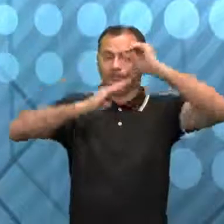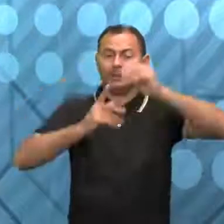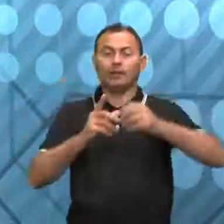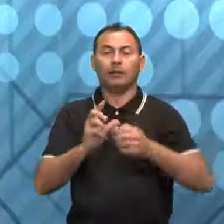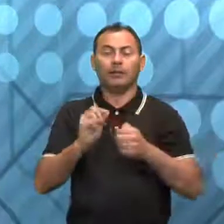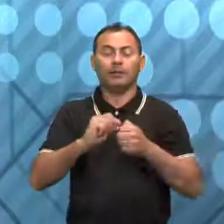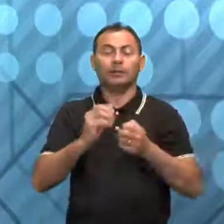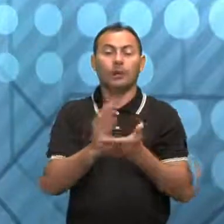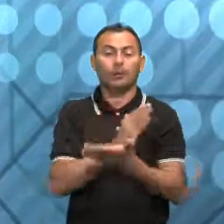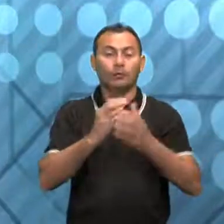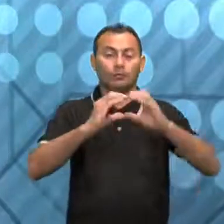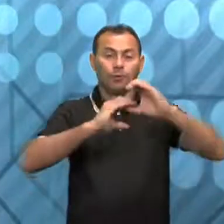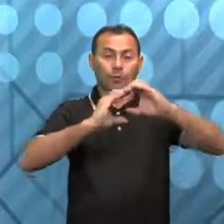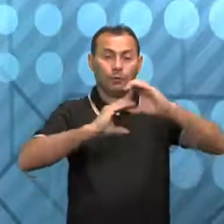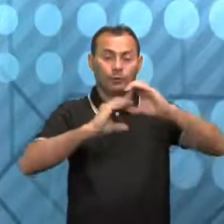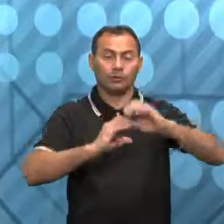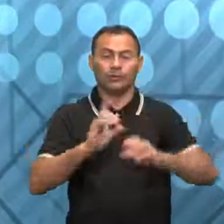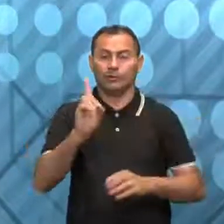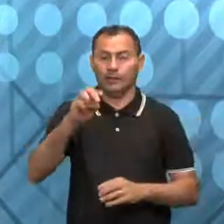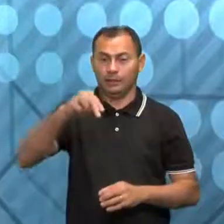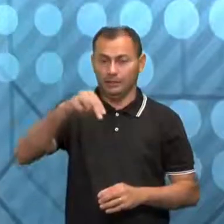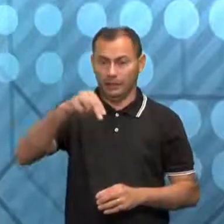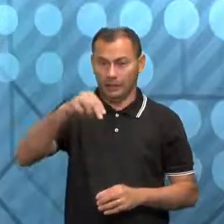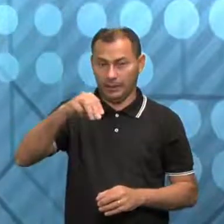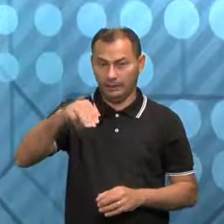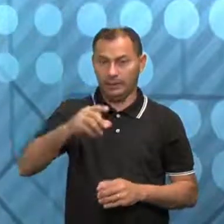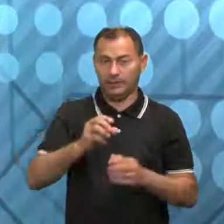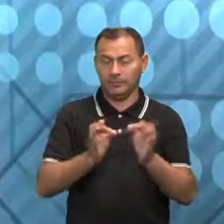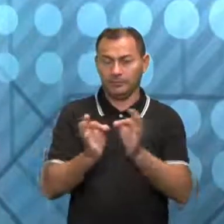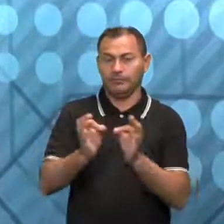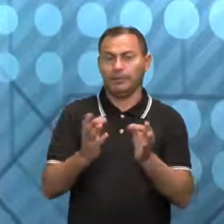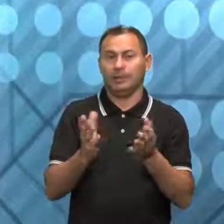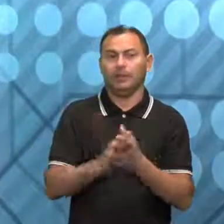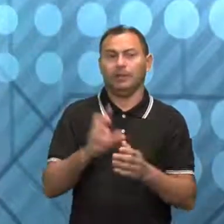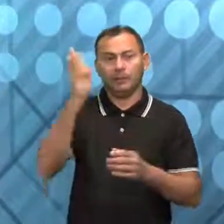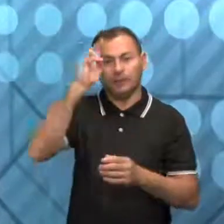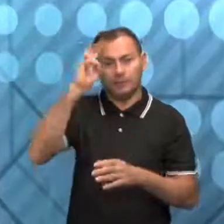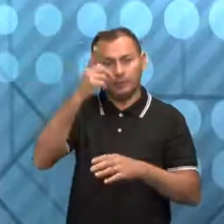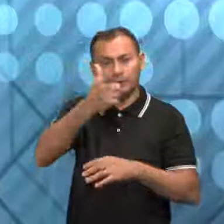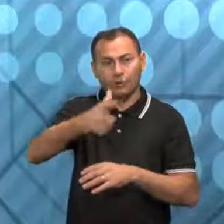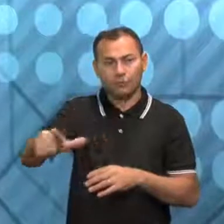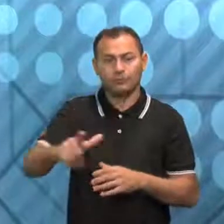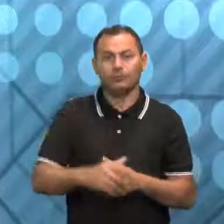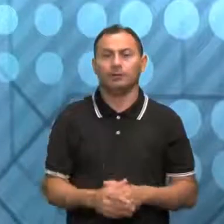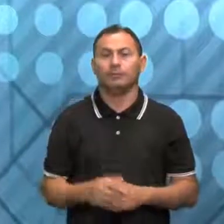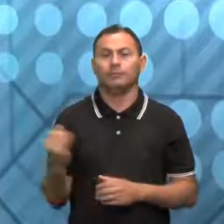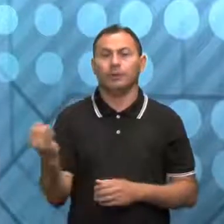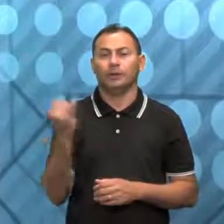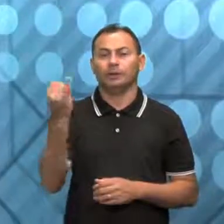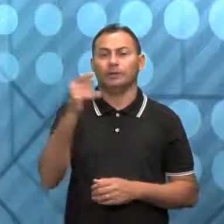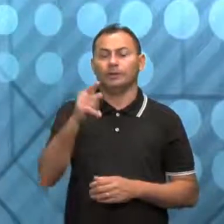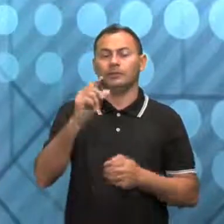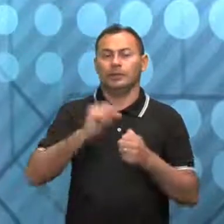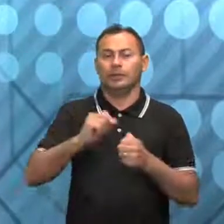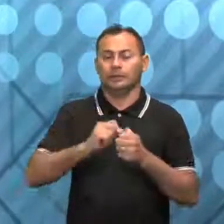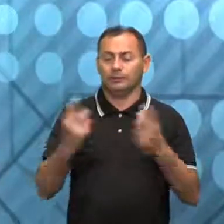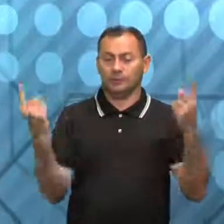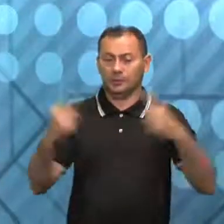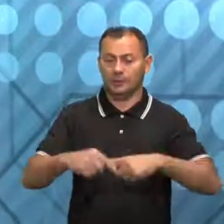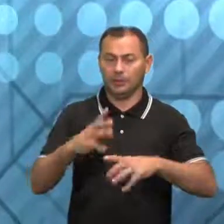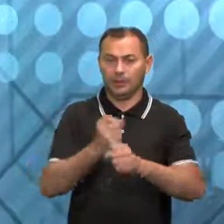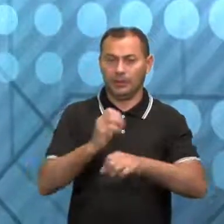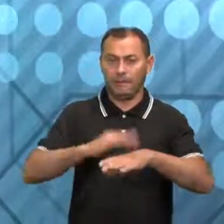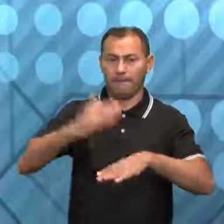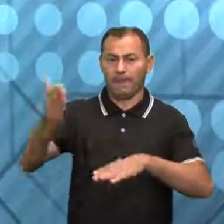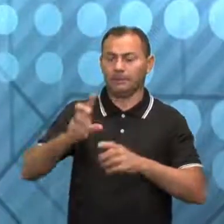for fazer algum concurso também, o DNM vai te preparar para tudo isso. Então, eu lembro mais uma vez, é muito importante você fazer o desafio